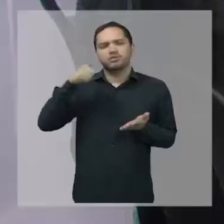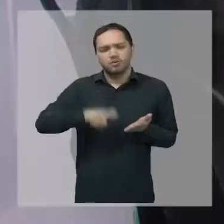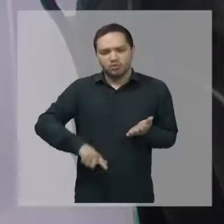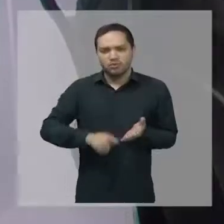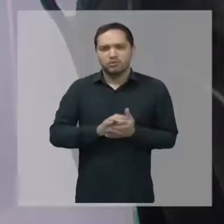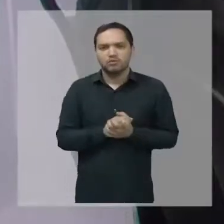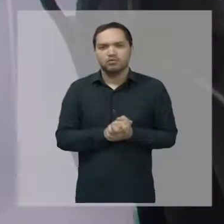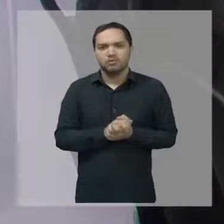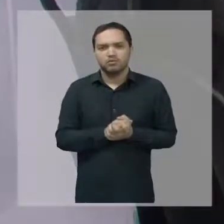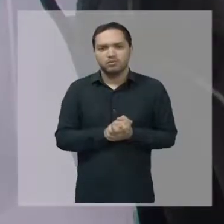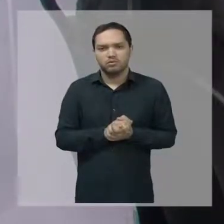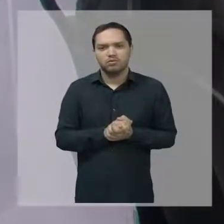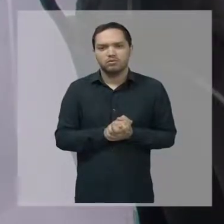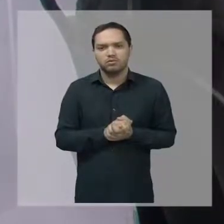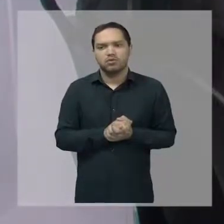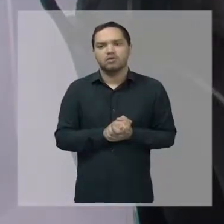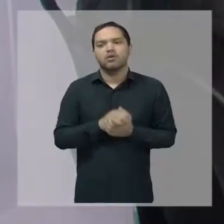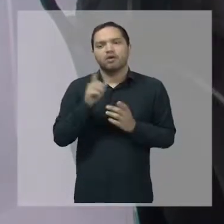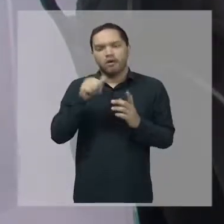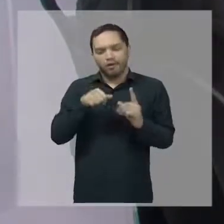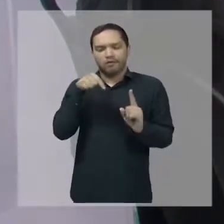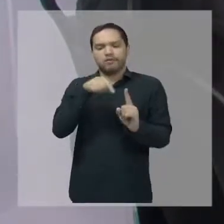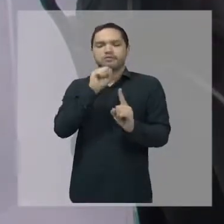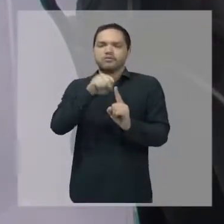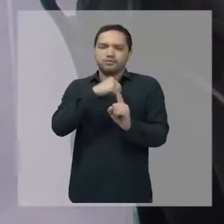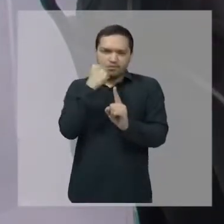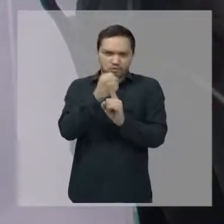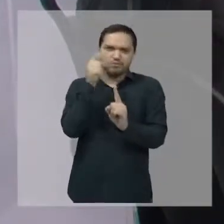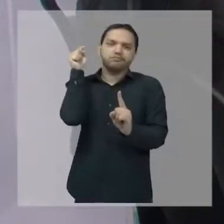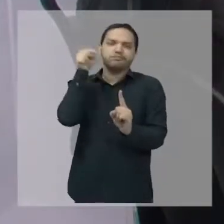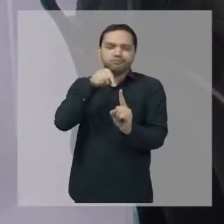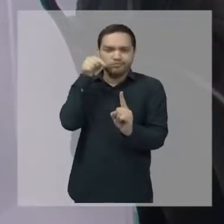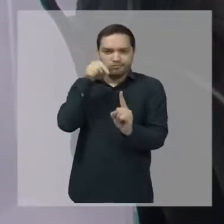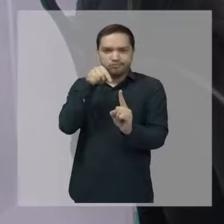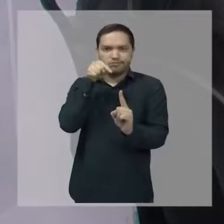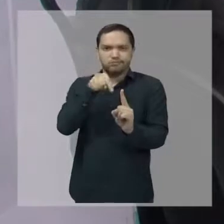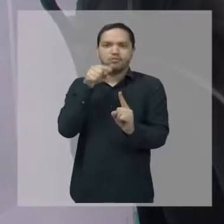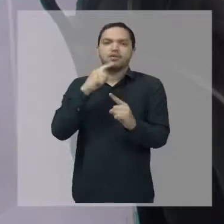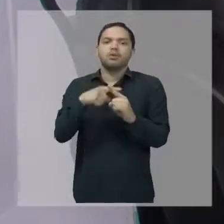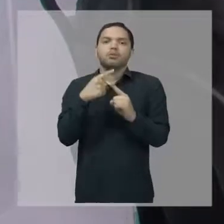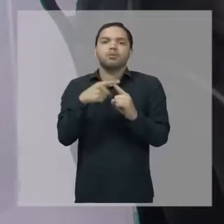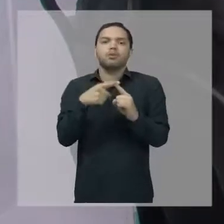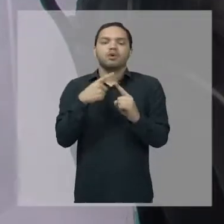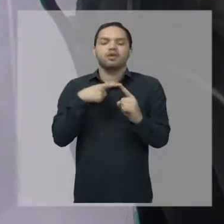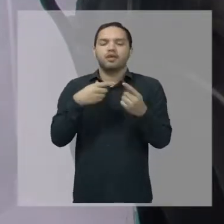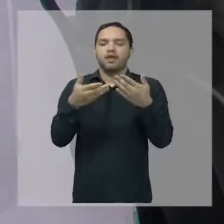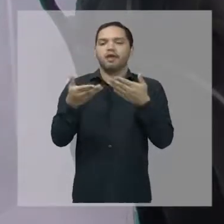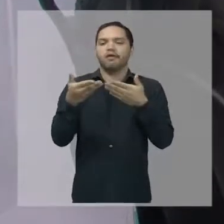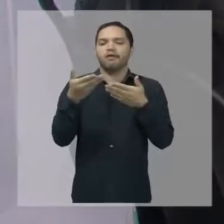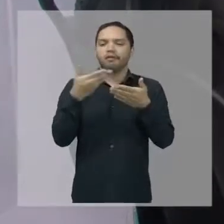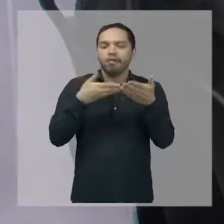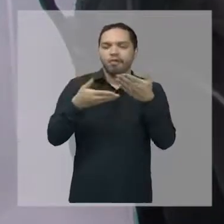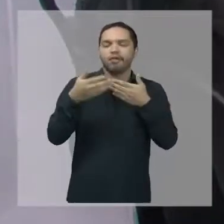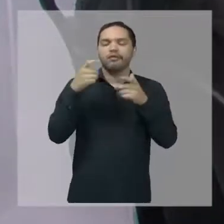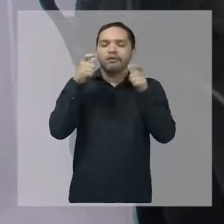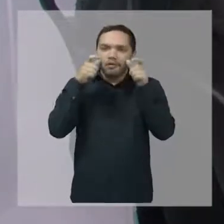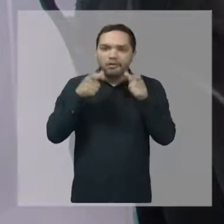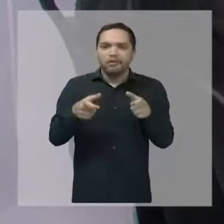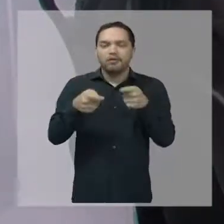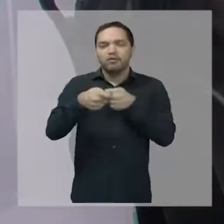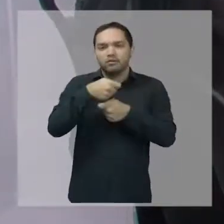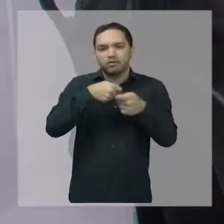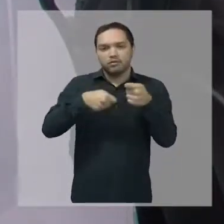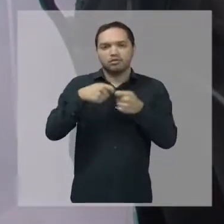insistir, é o aspecto social. Nesse jogo de interesses econômicos,